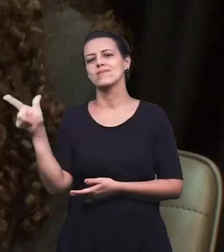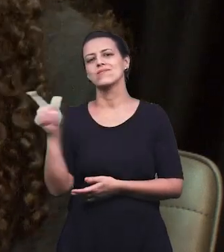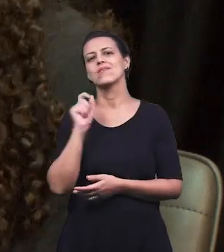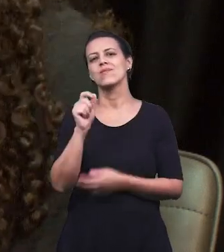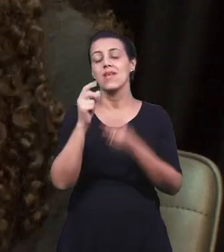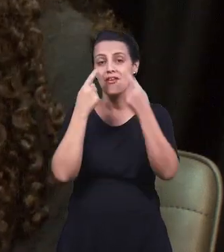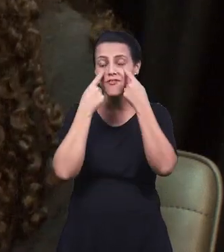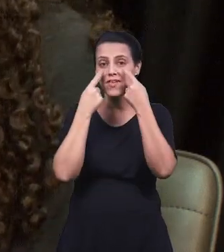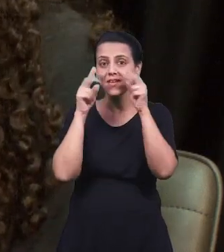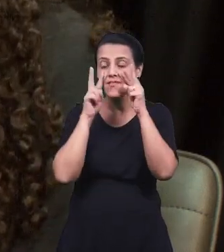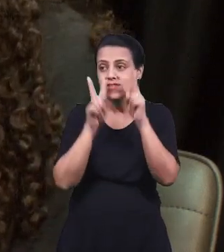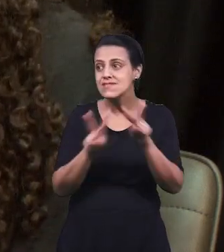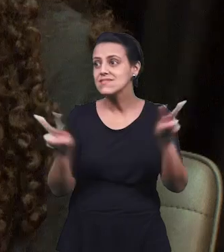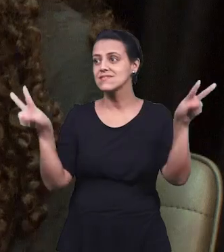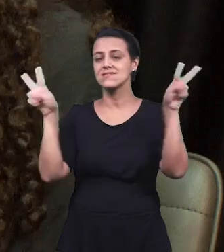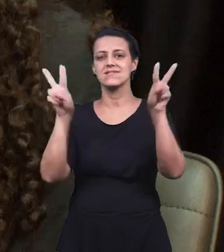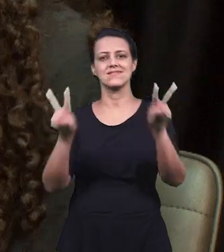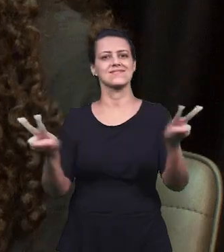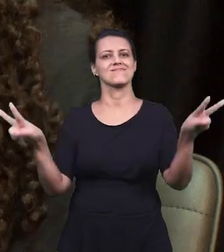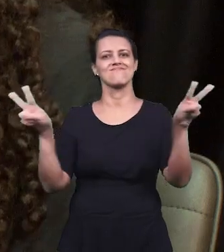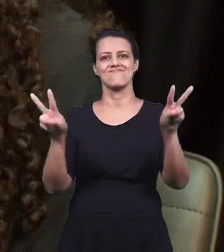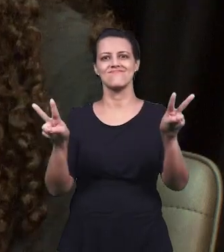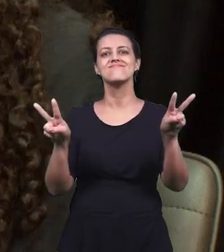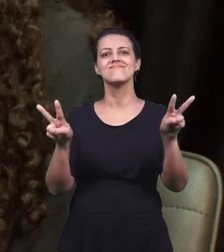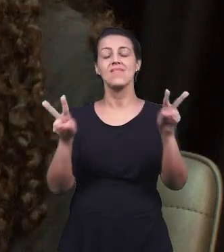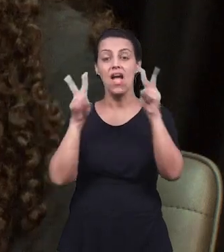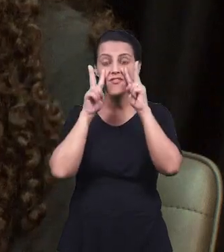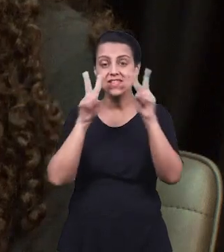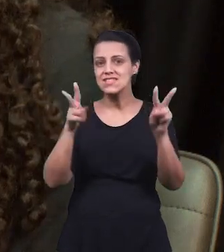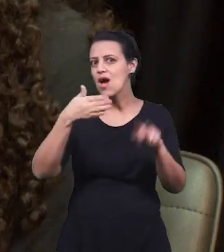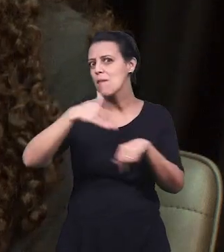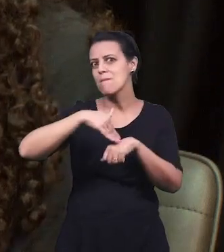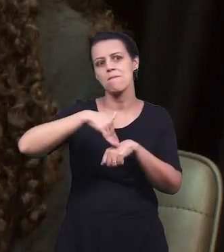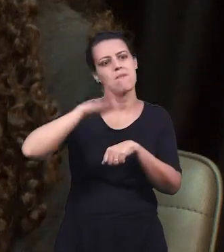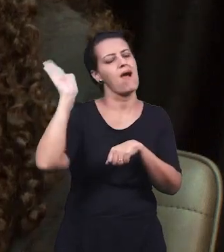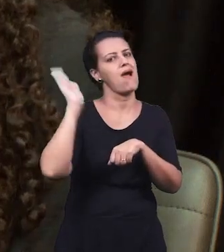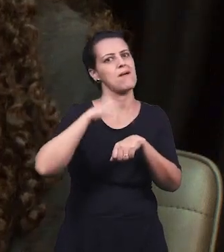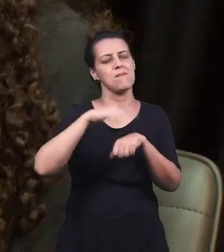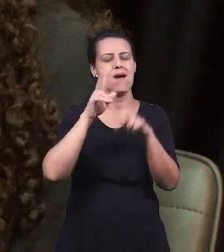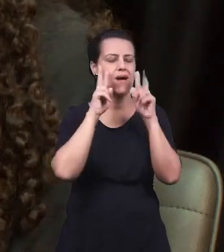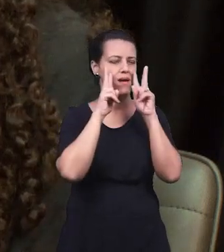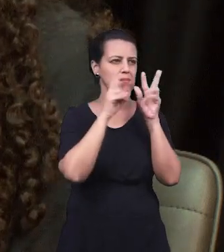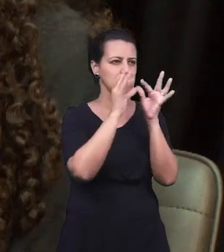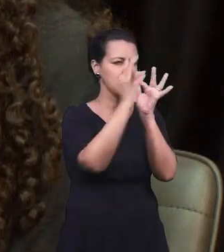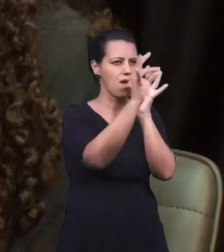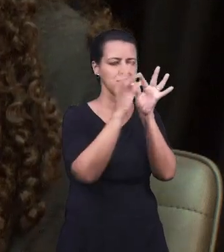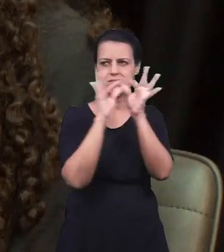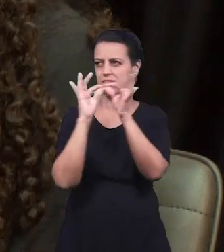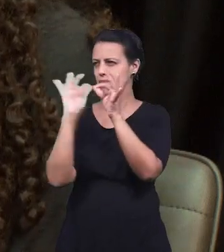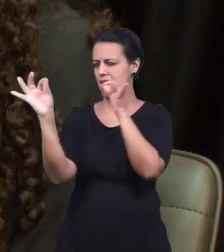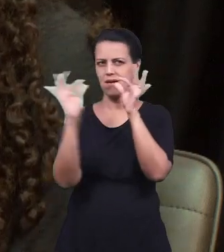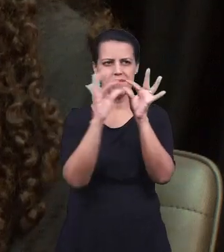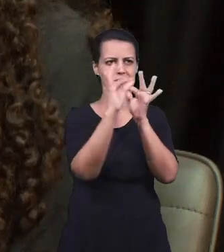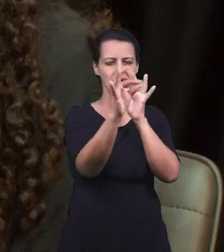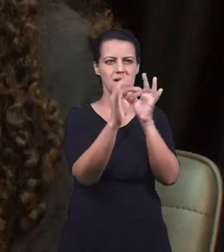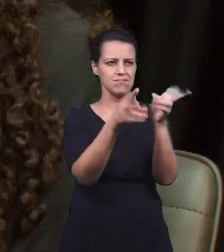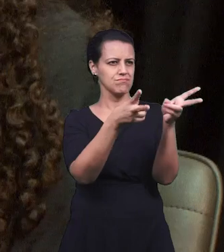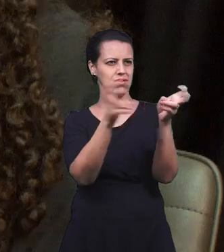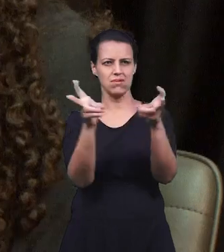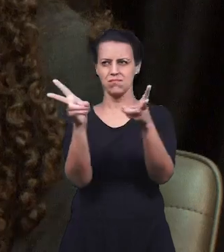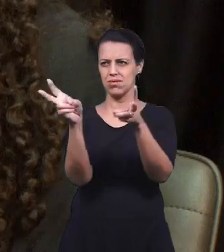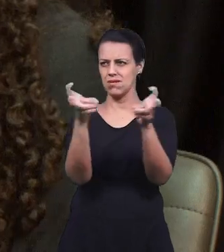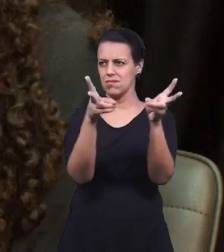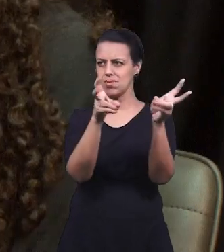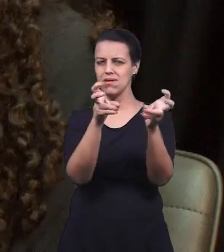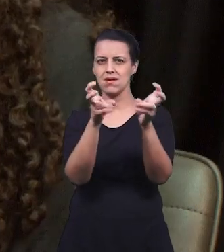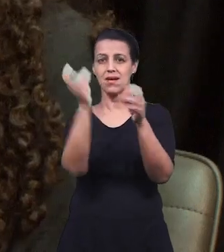a visão. Então, a visão dele fica bem mais aguçada no olhar do que ele tem que compreender, e outras áreas